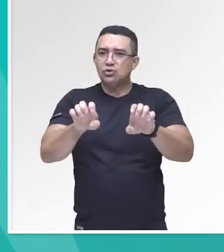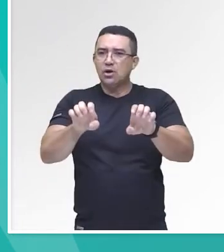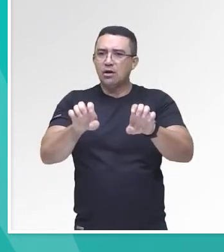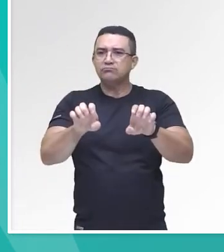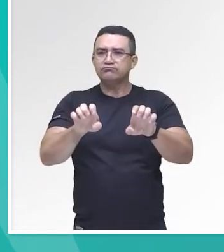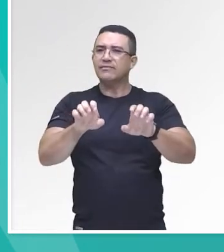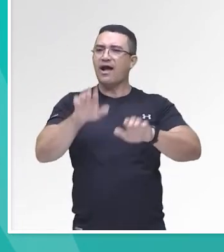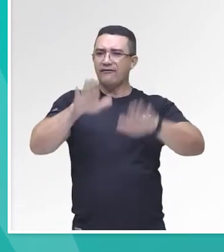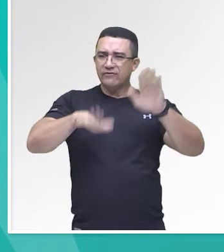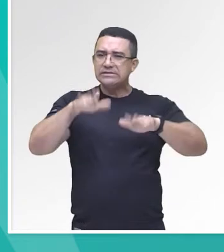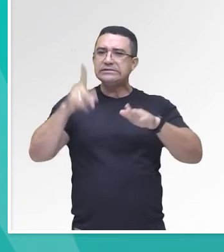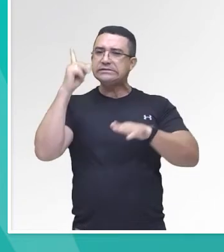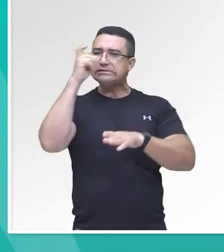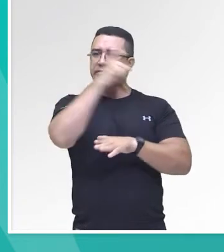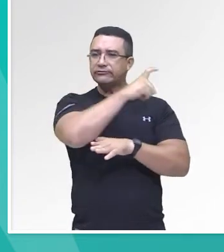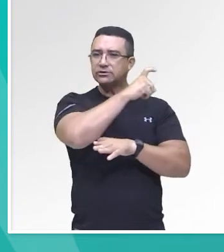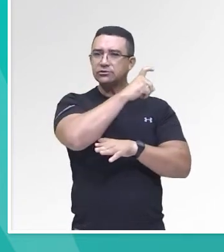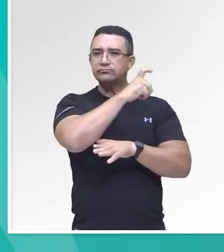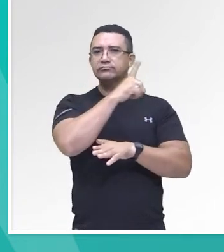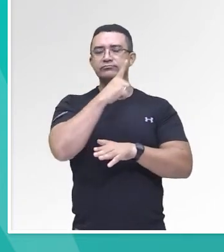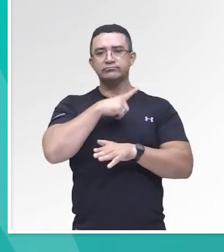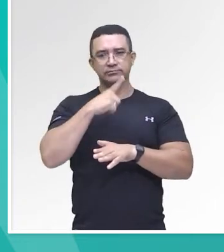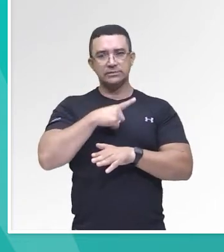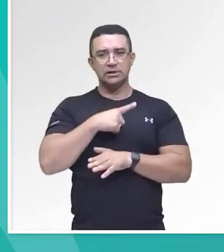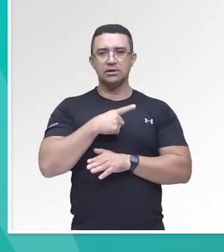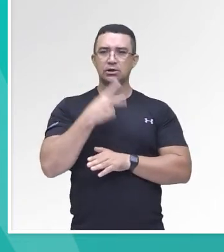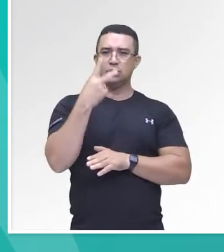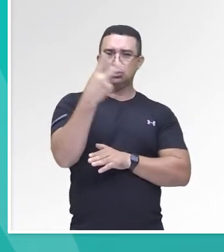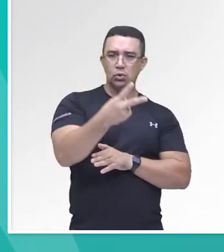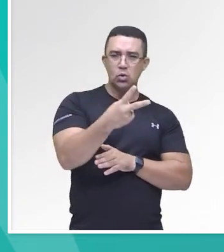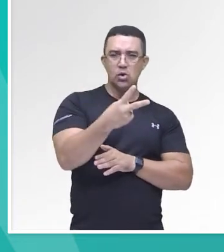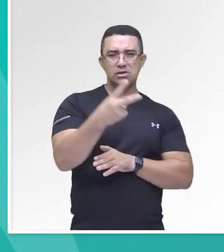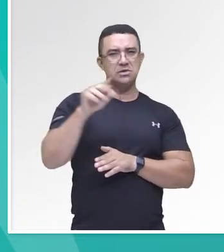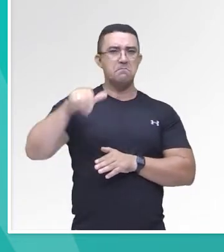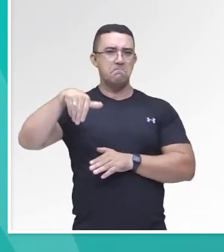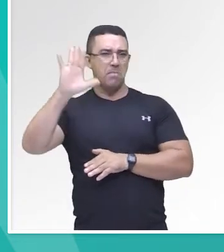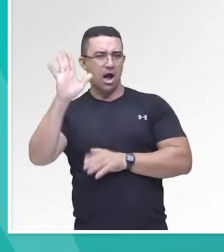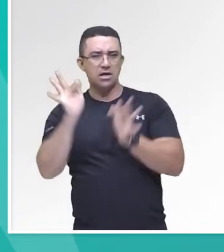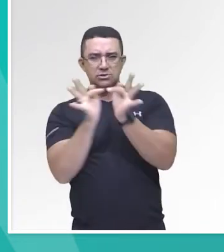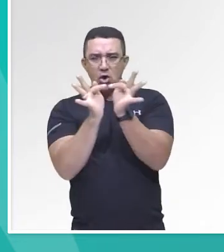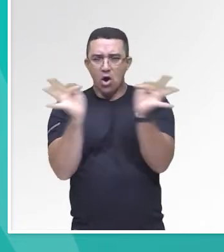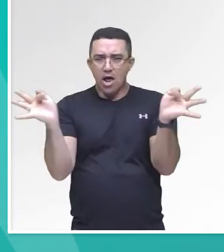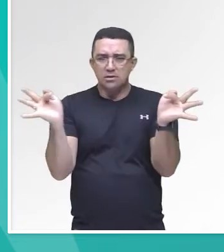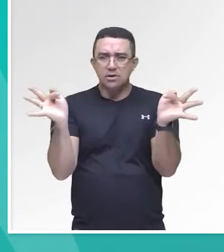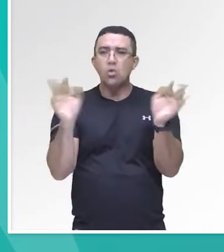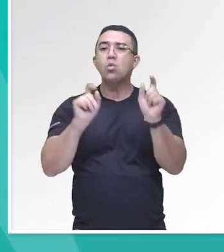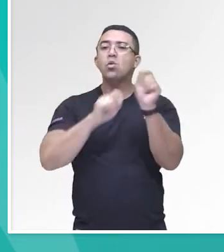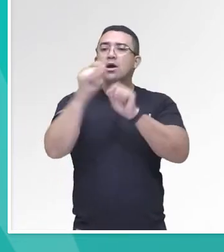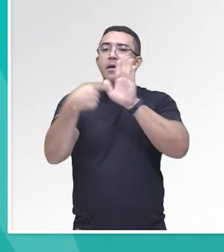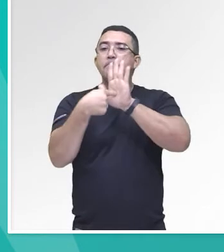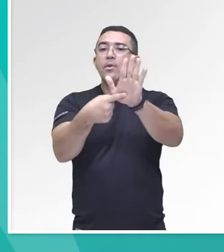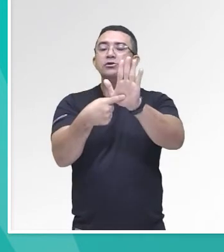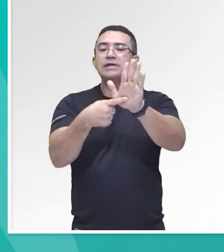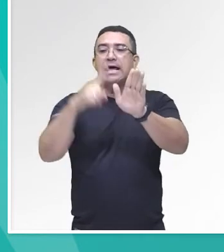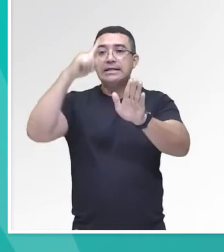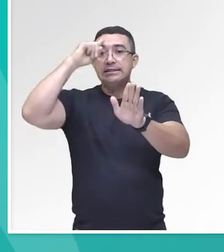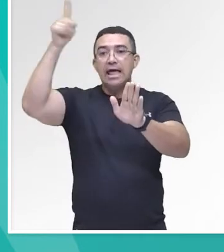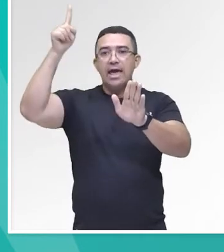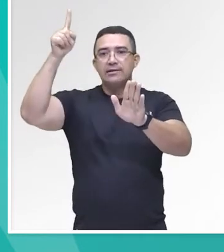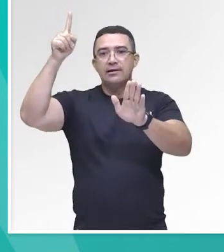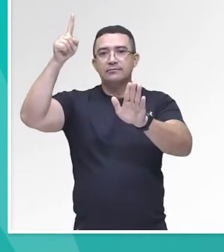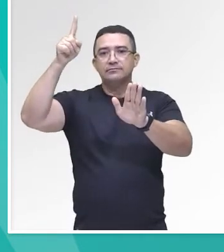complexo, formados por 2 ou mais orações, para que se possa expressar as ideias de causa e